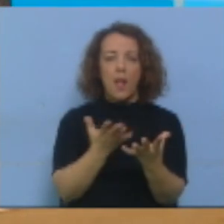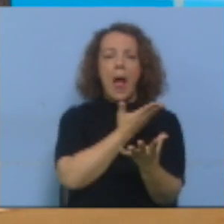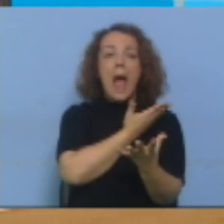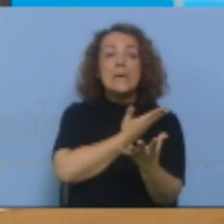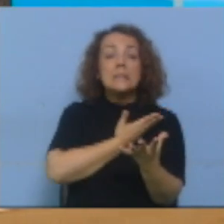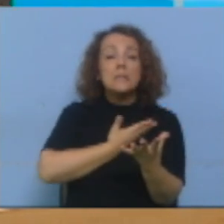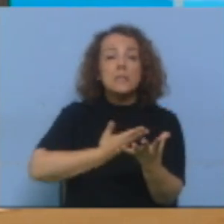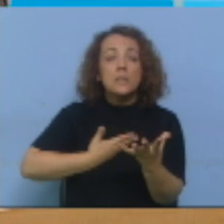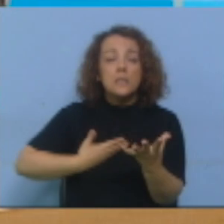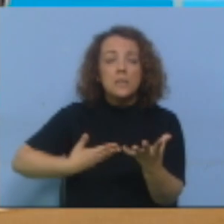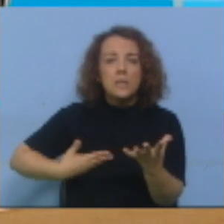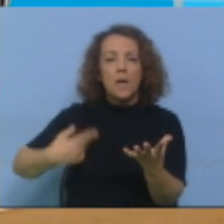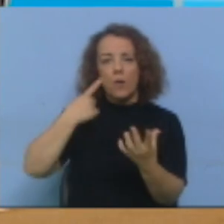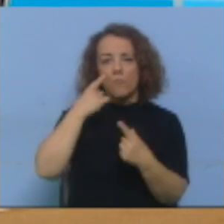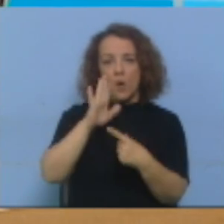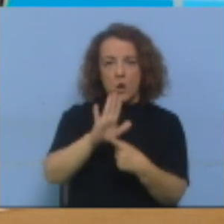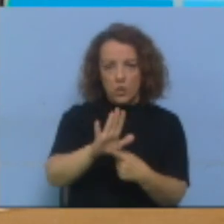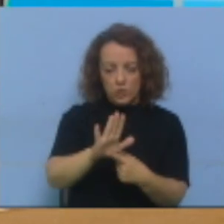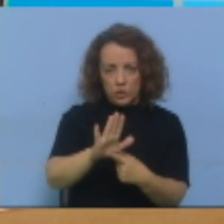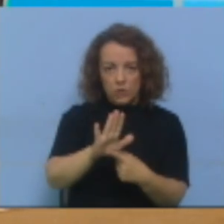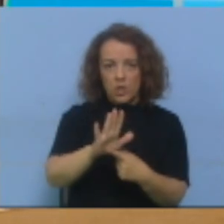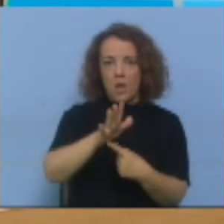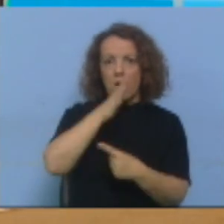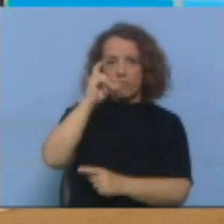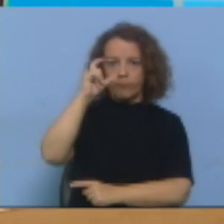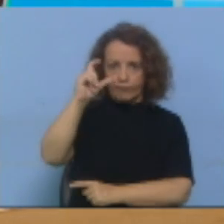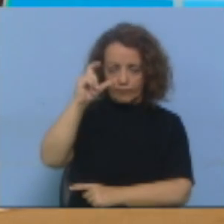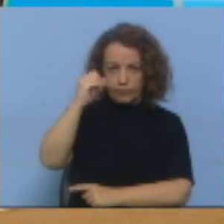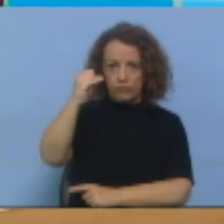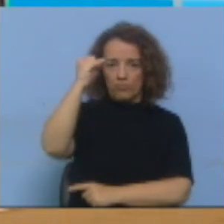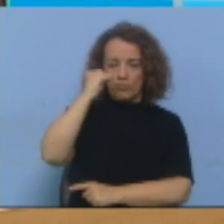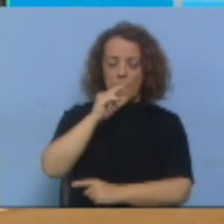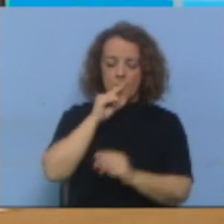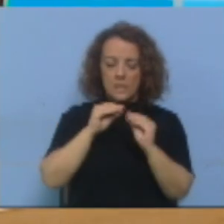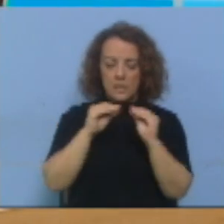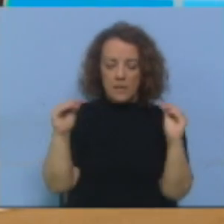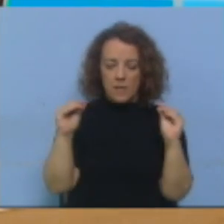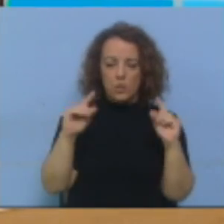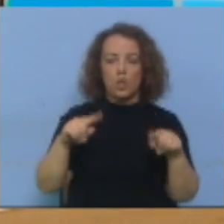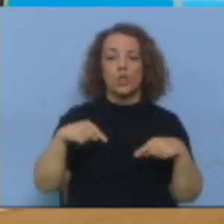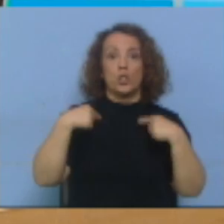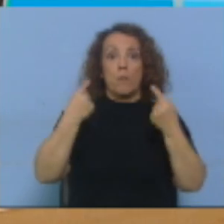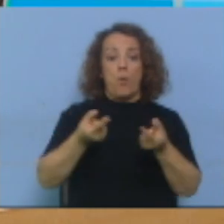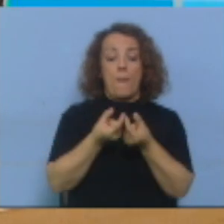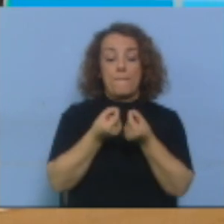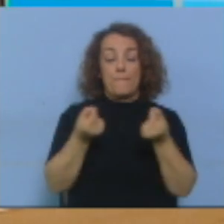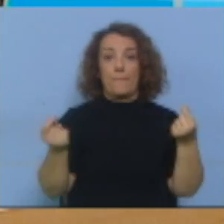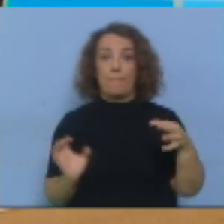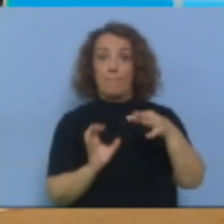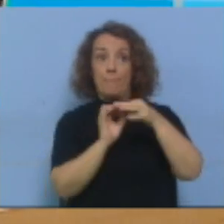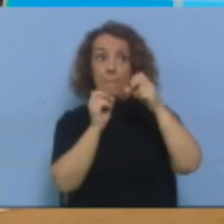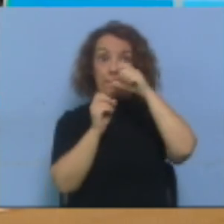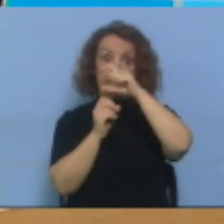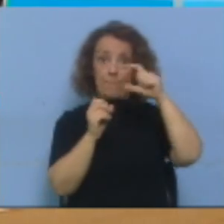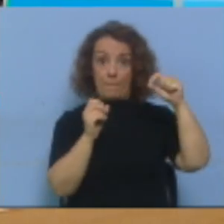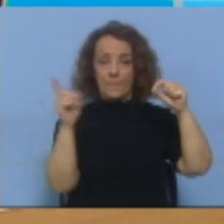antiga, em que é apresentada uma petição e depois de um momento de silêncio é feita a oração sobre essa petição, que este ano a Santa